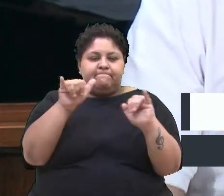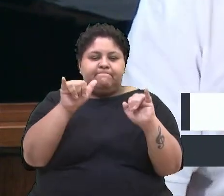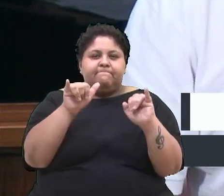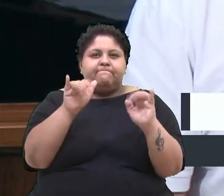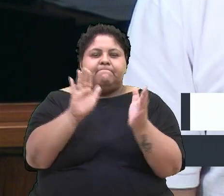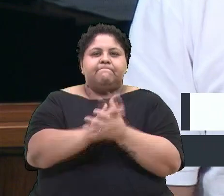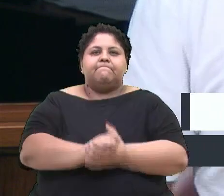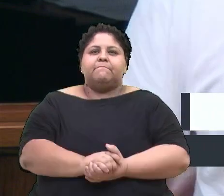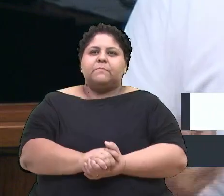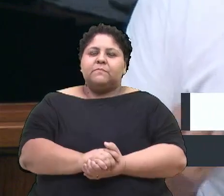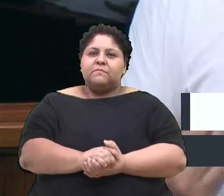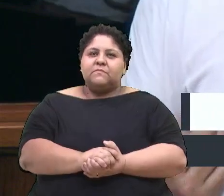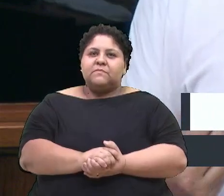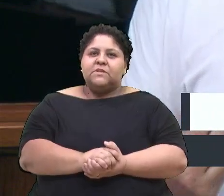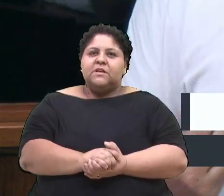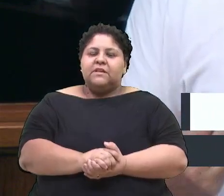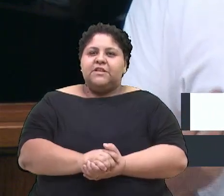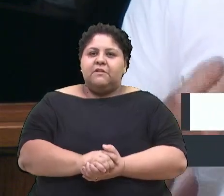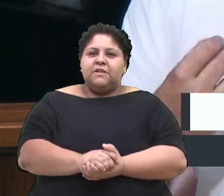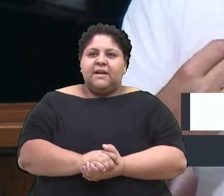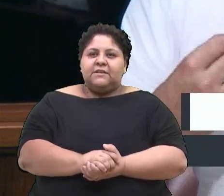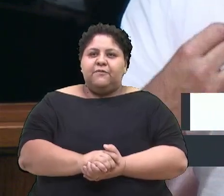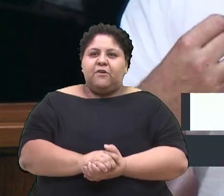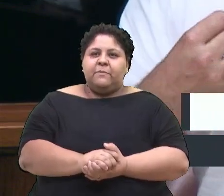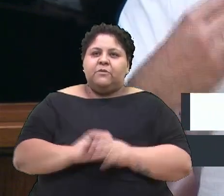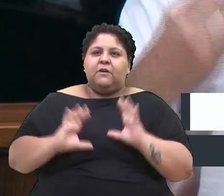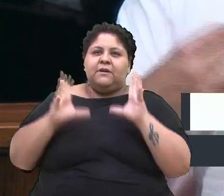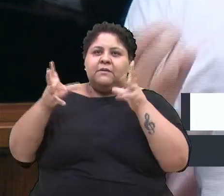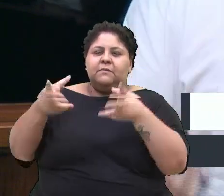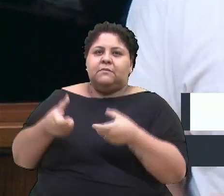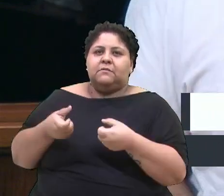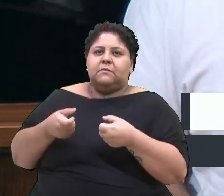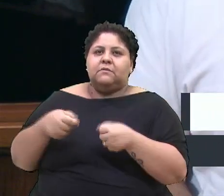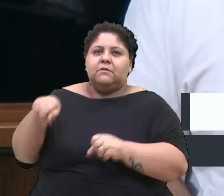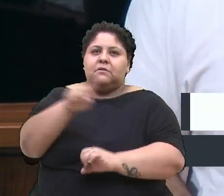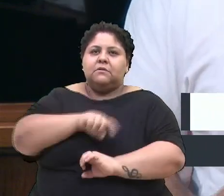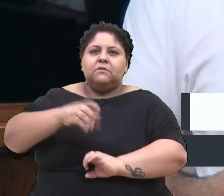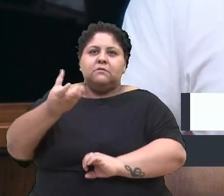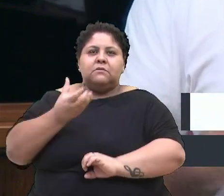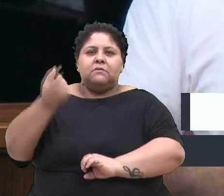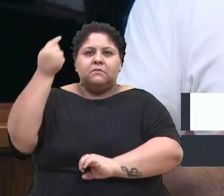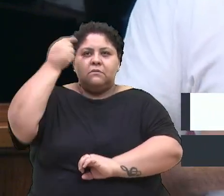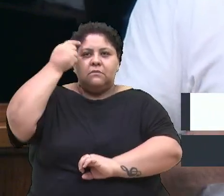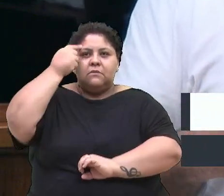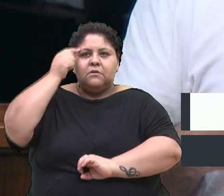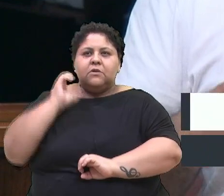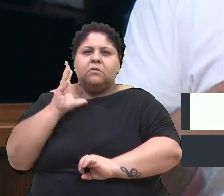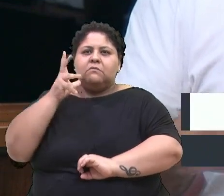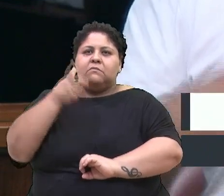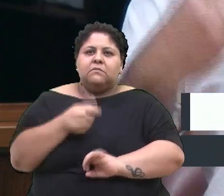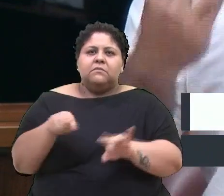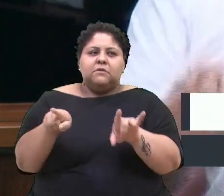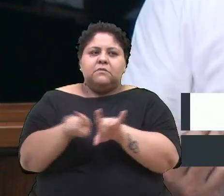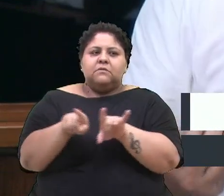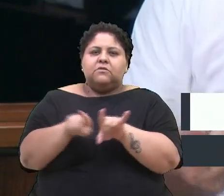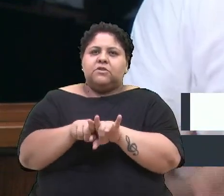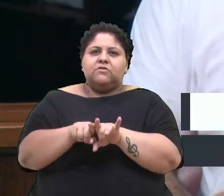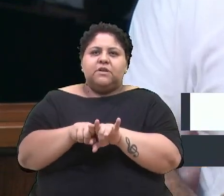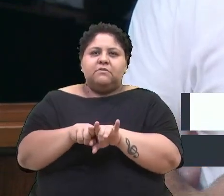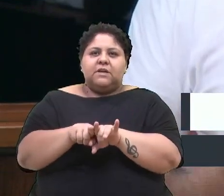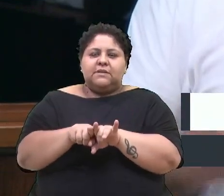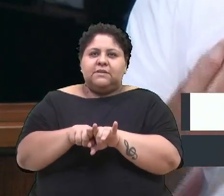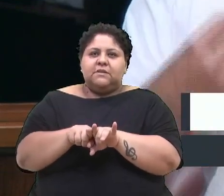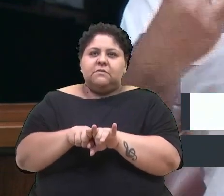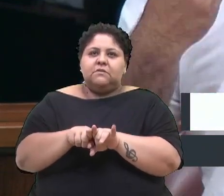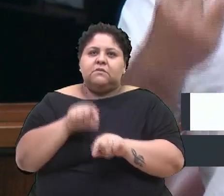publicitária. De toda a ordem, nós queremos entender quais são os recursos,